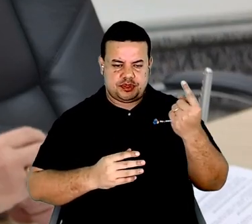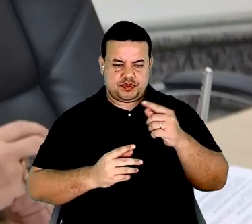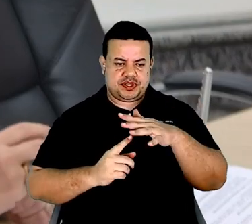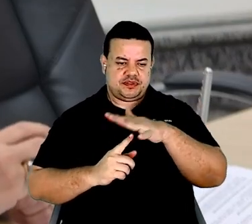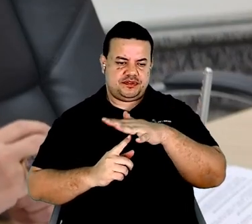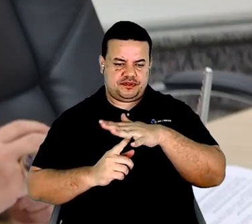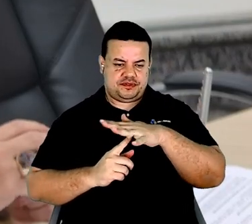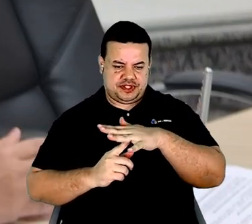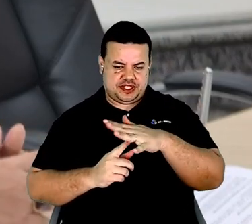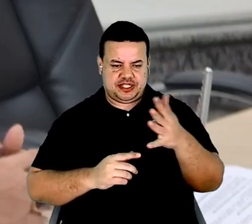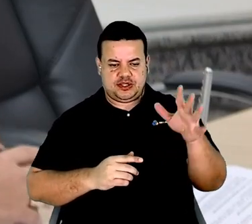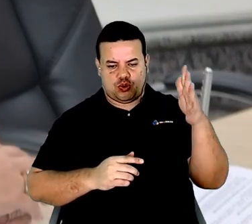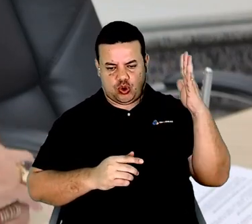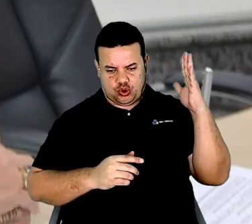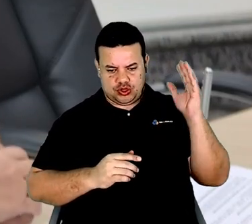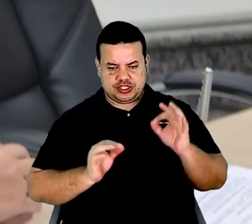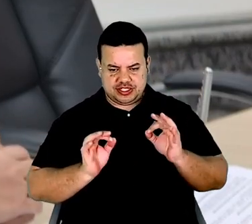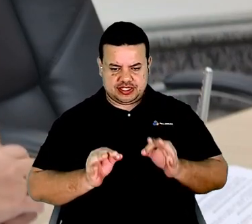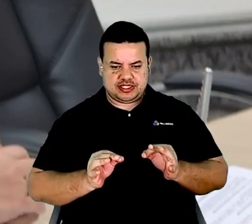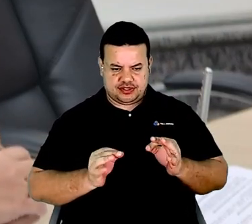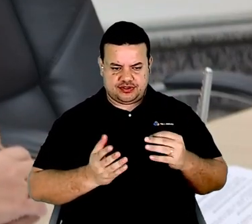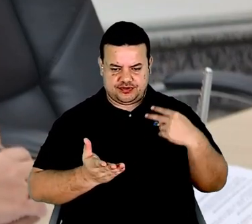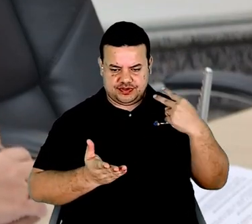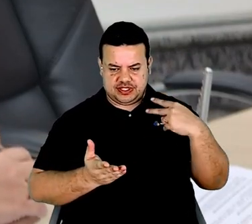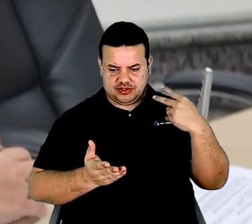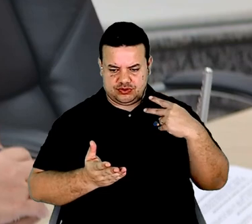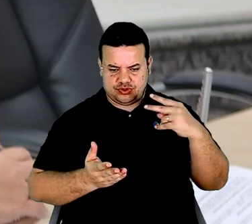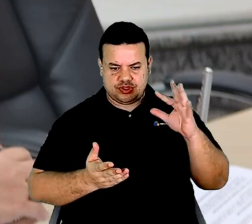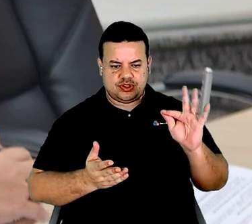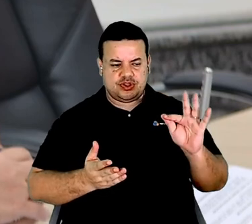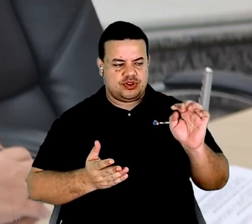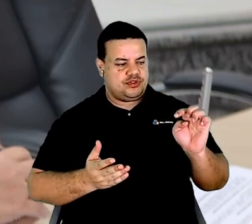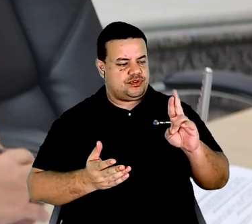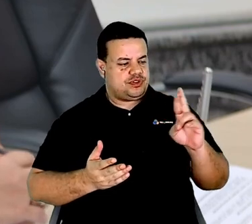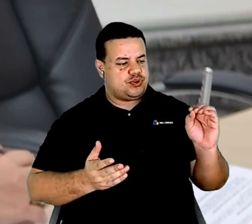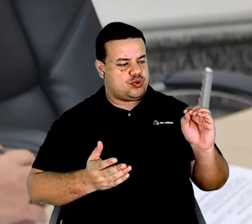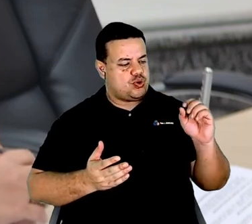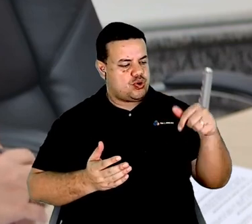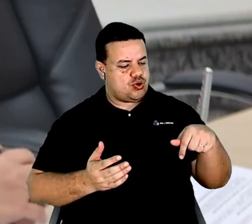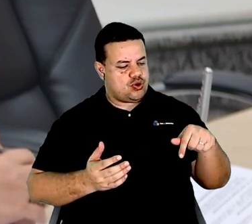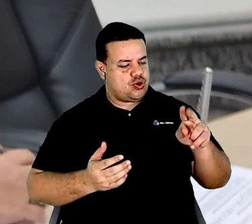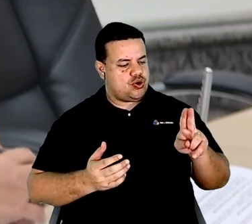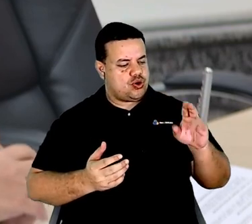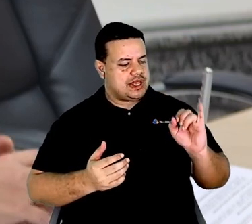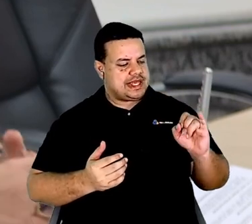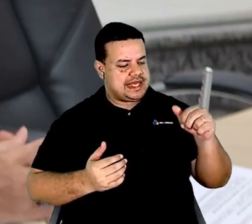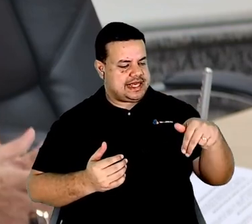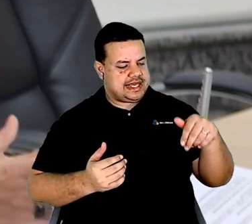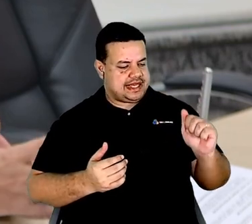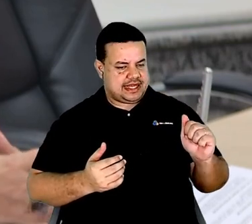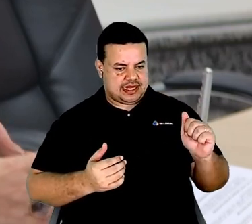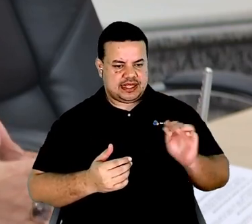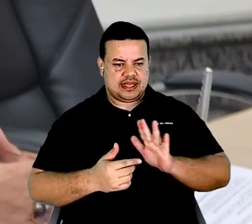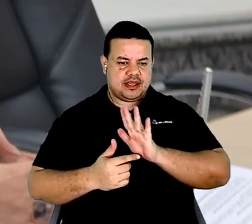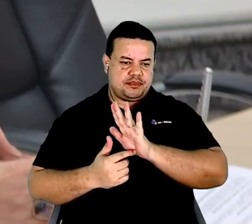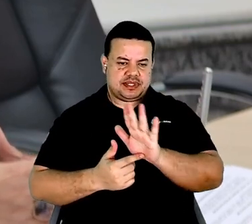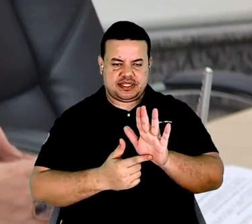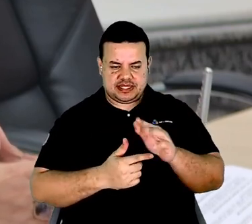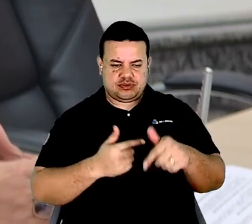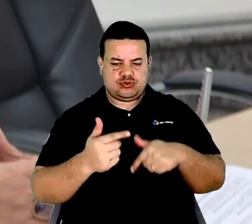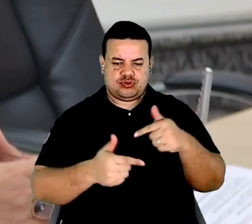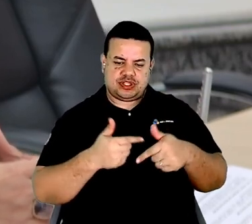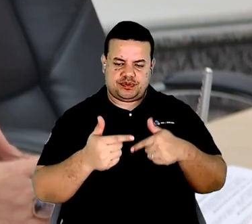isso, vereador Ferroquina? E lá nós tivemos a apresentação de alguns trabalhos relacionados ao meio